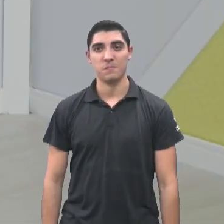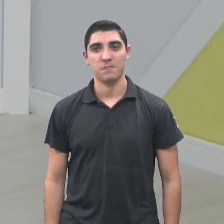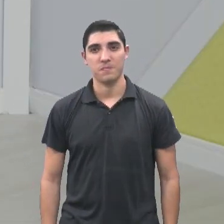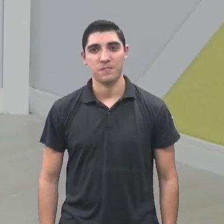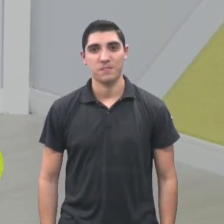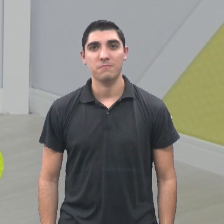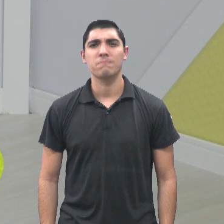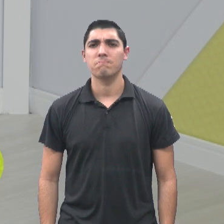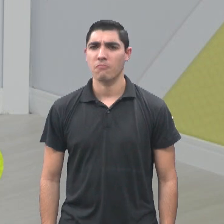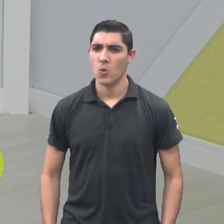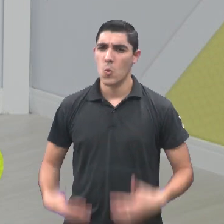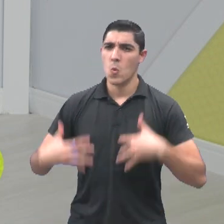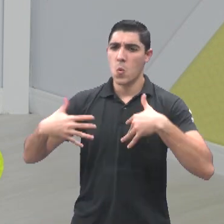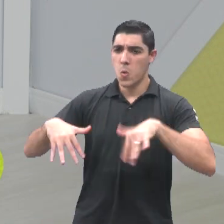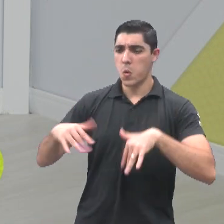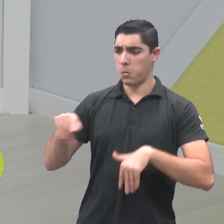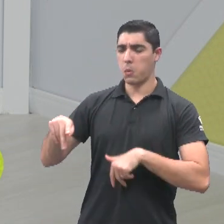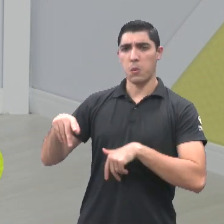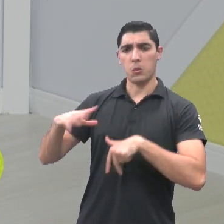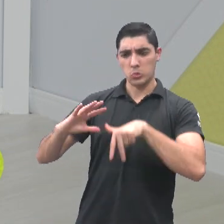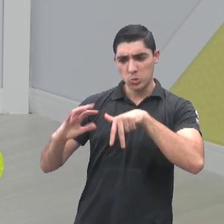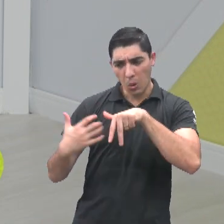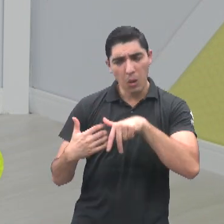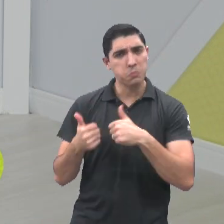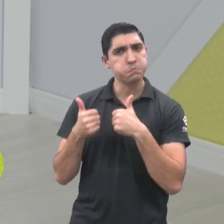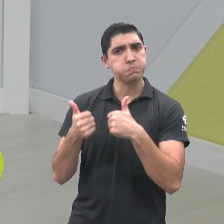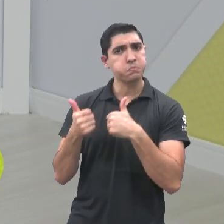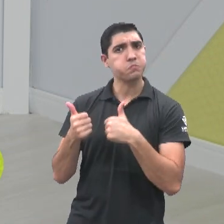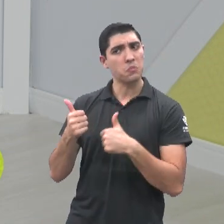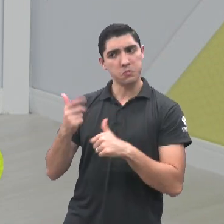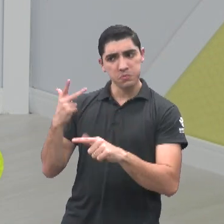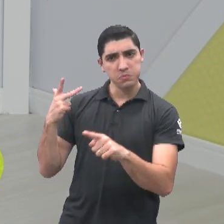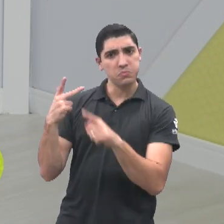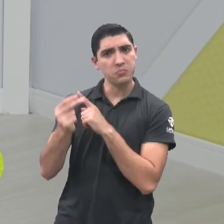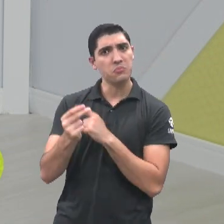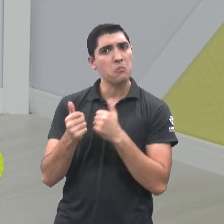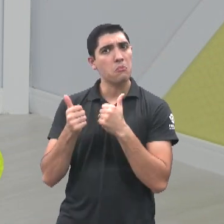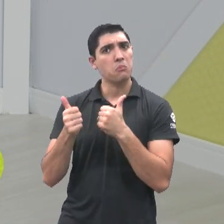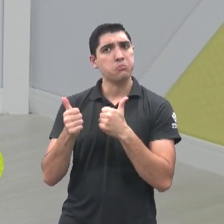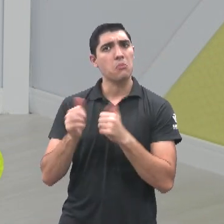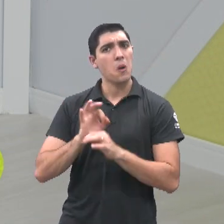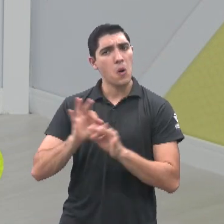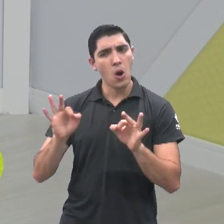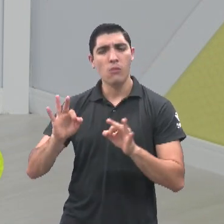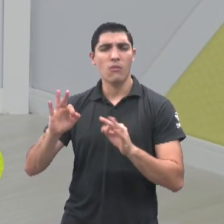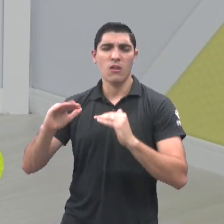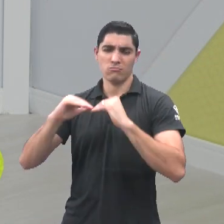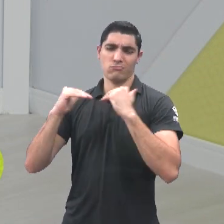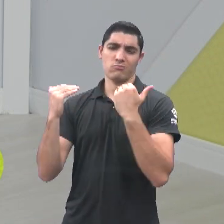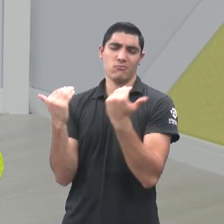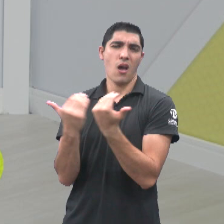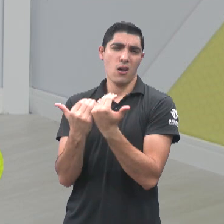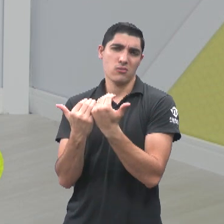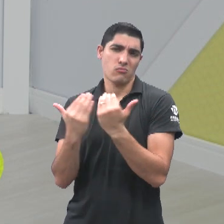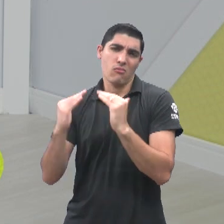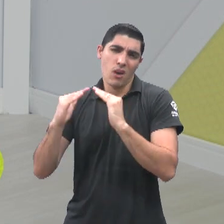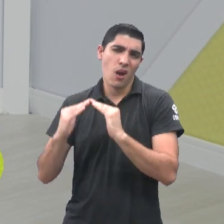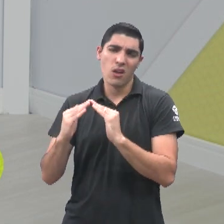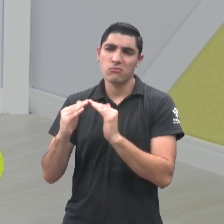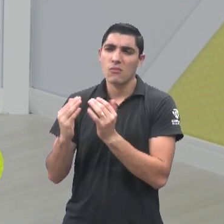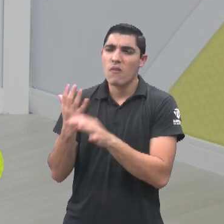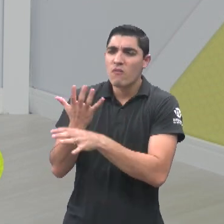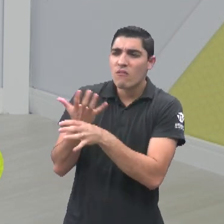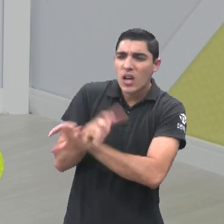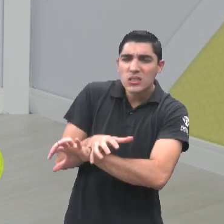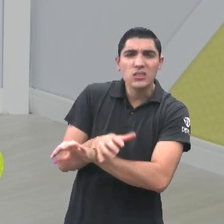Brunão, que campanha do joseense e que bela vitória contra o Penapolense jogando em casa. O estádio vazio, é bem verdade, mas fez, entre